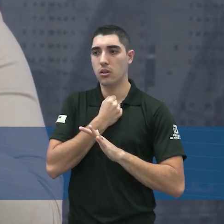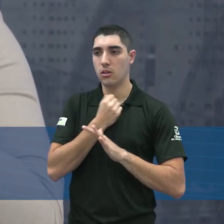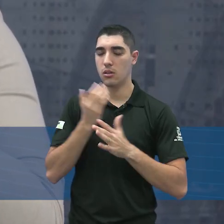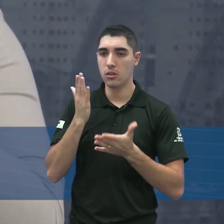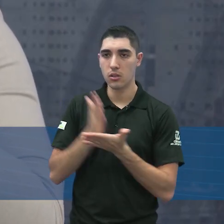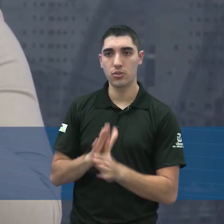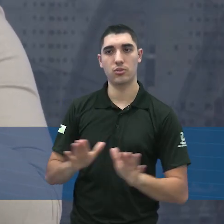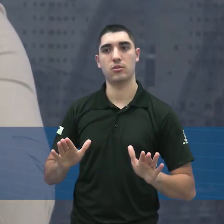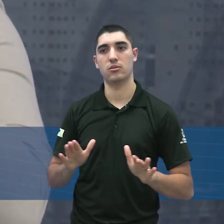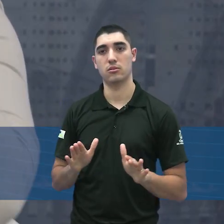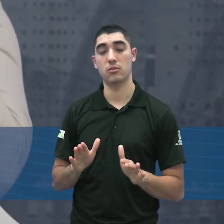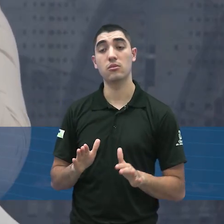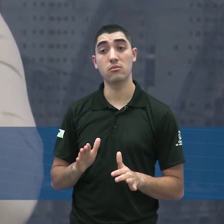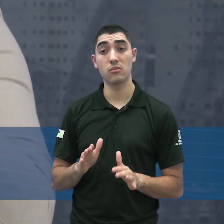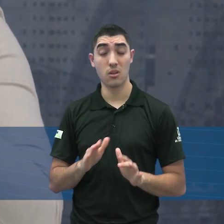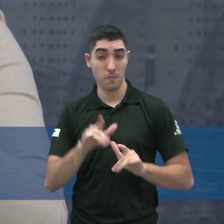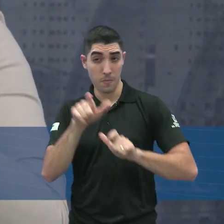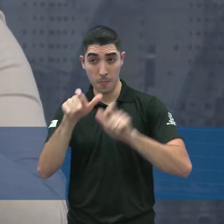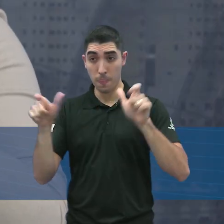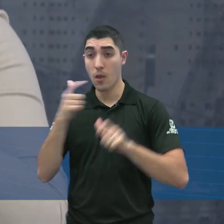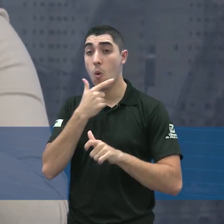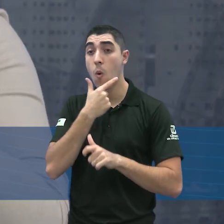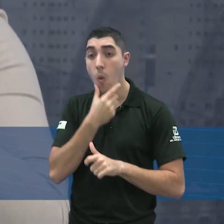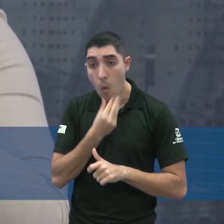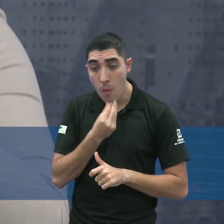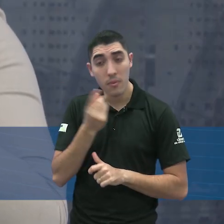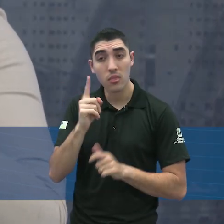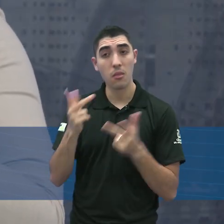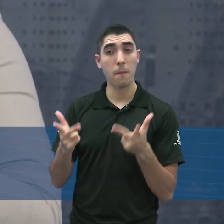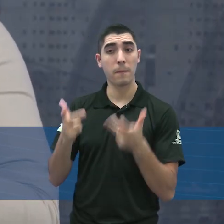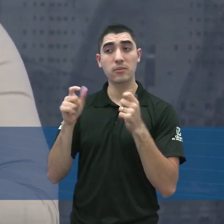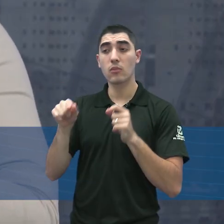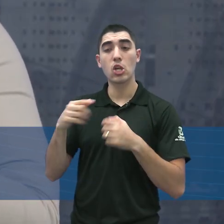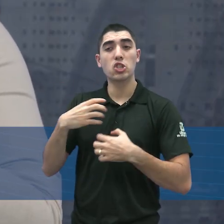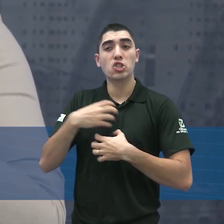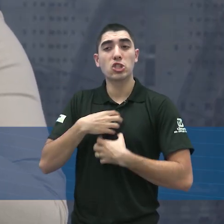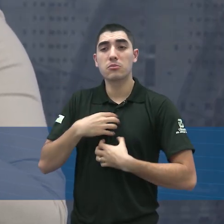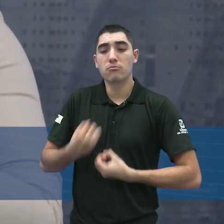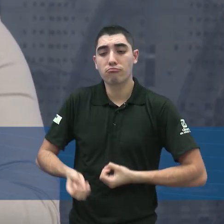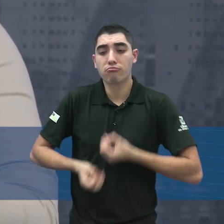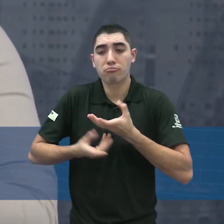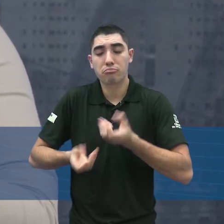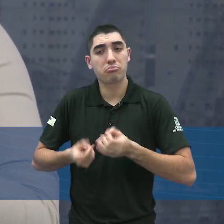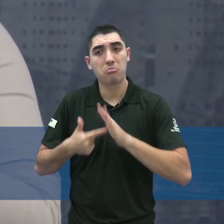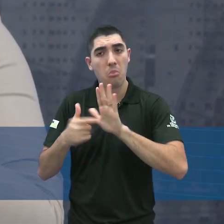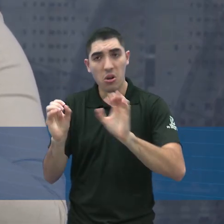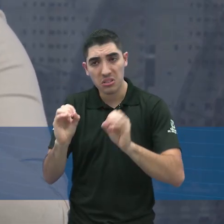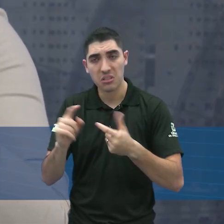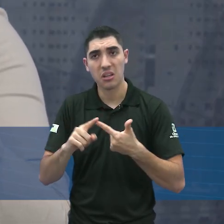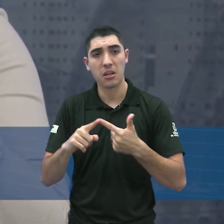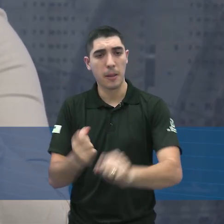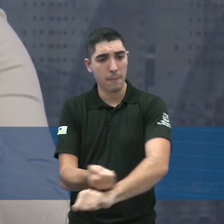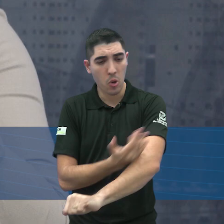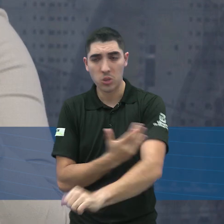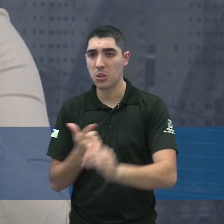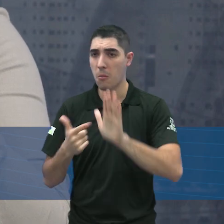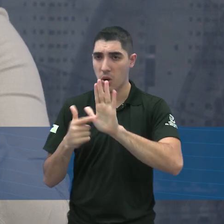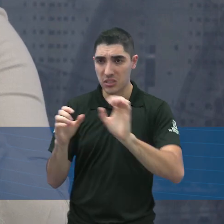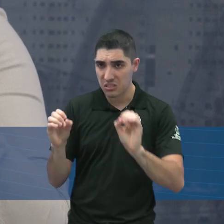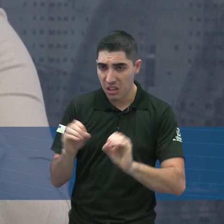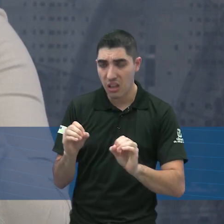que muitos não tenham consciência disso, né, o fato de não expressar sentimentos, de não expressar emoções, de